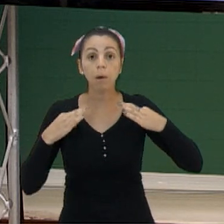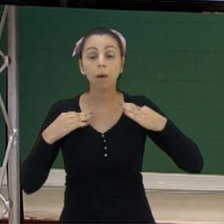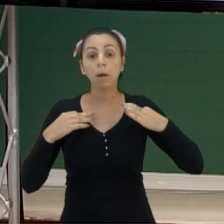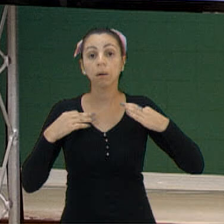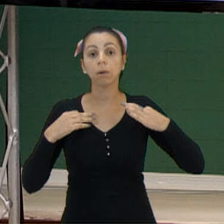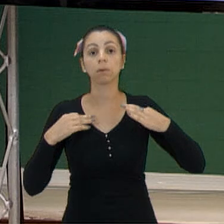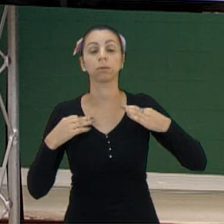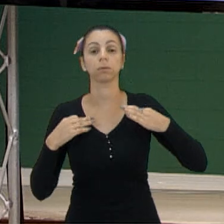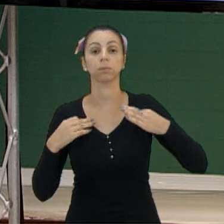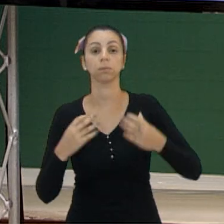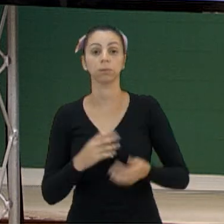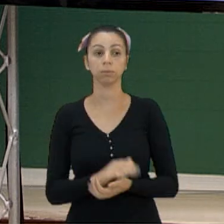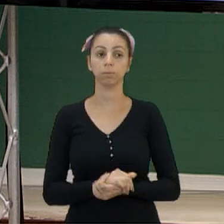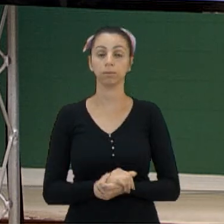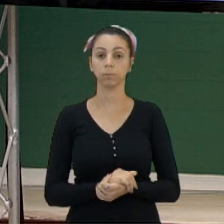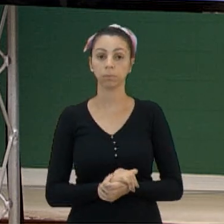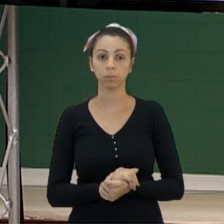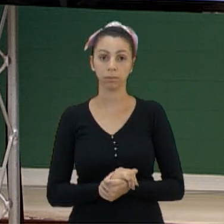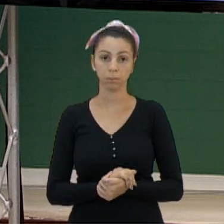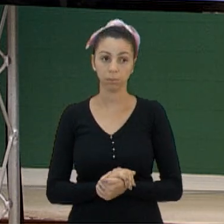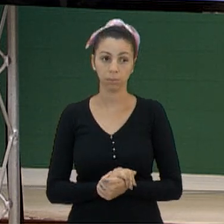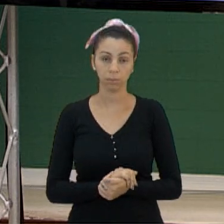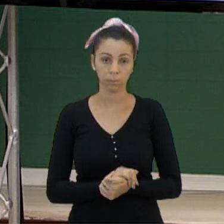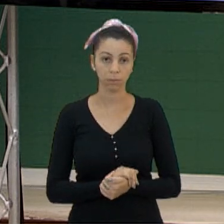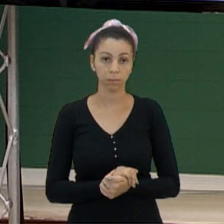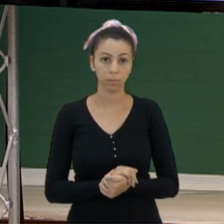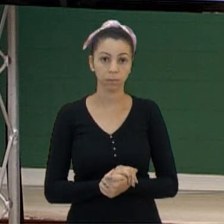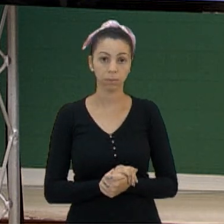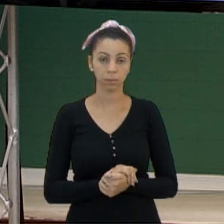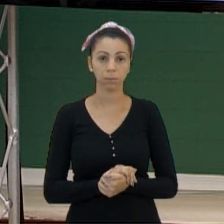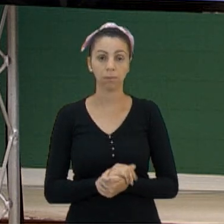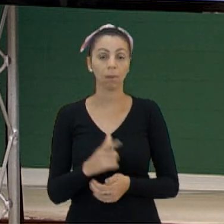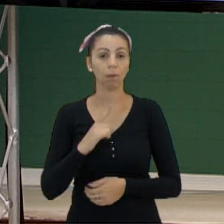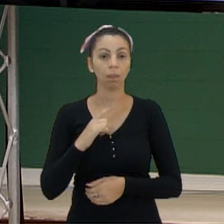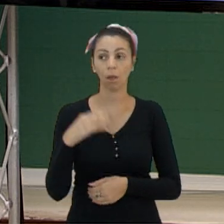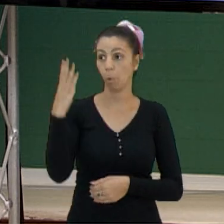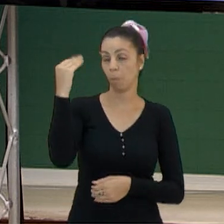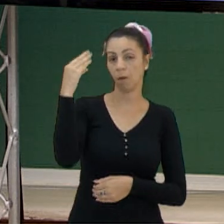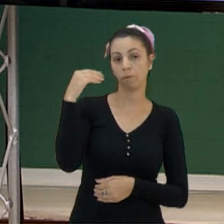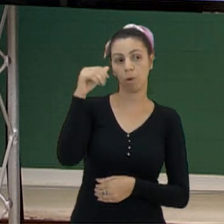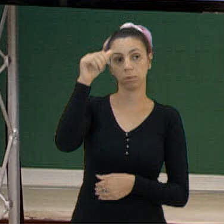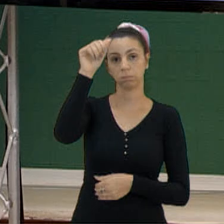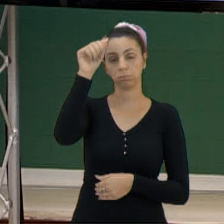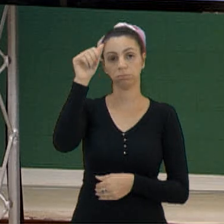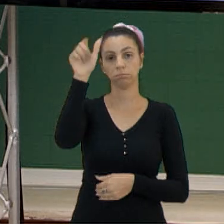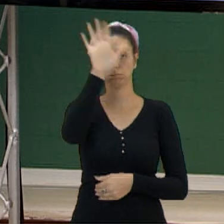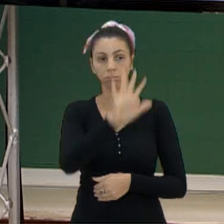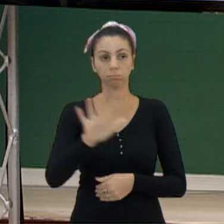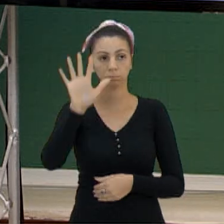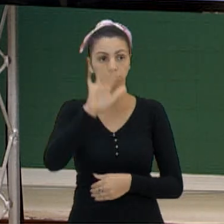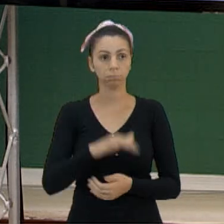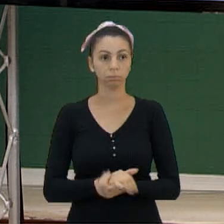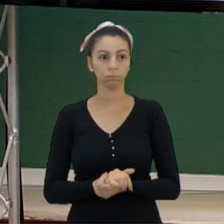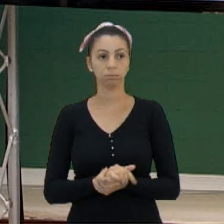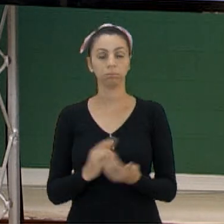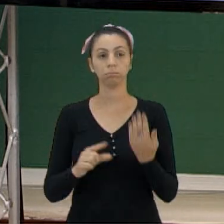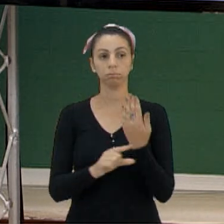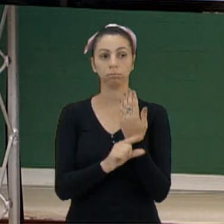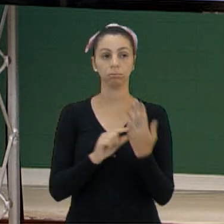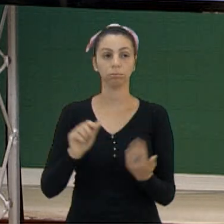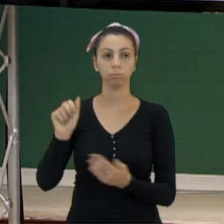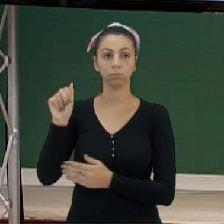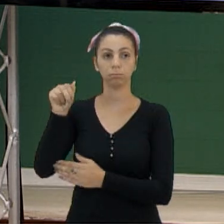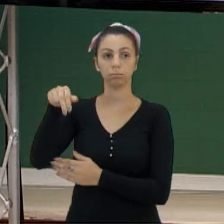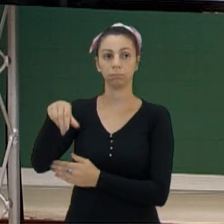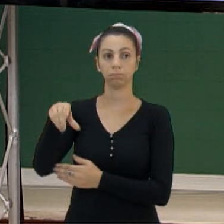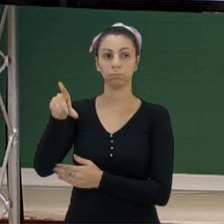menor. Tá? Vale a pena ir no MASP ver, tem uma foto do lado desse quadro, muito bom. Andréa Pozzo. Esse vai